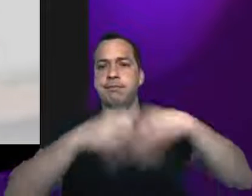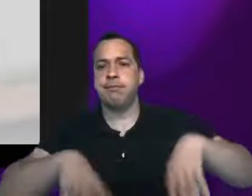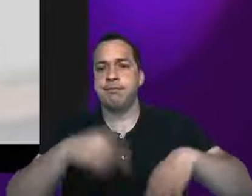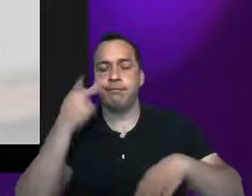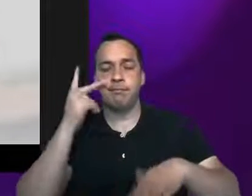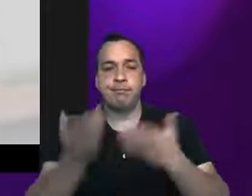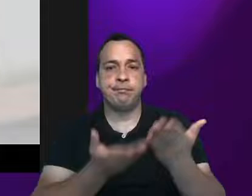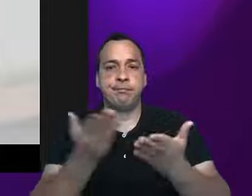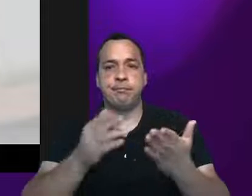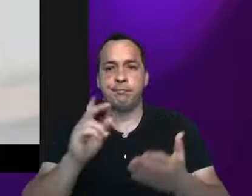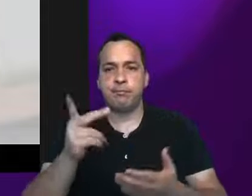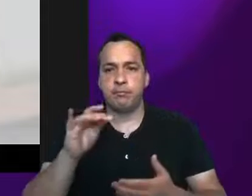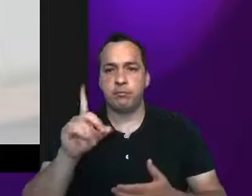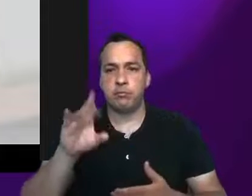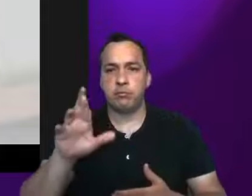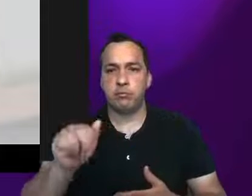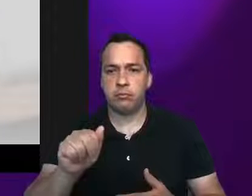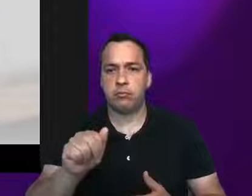Então, o objetivo